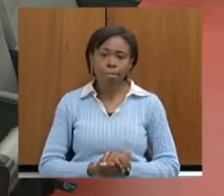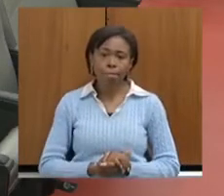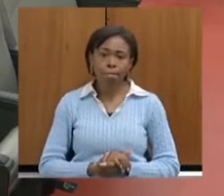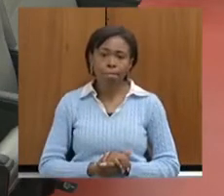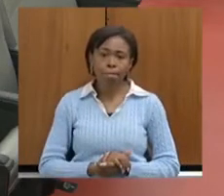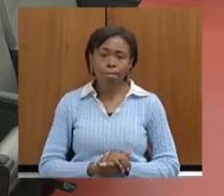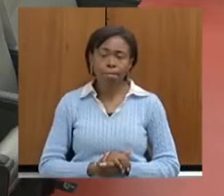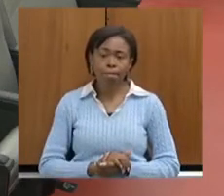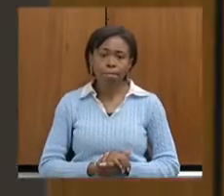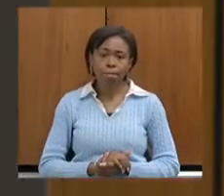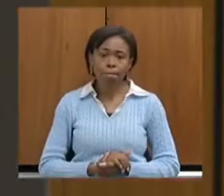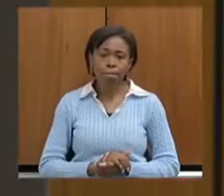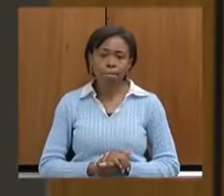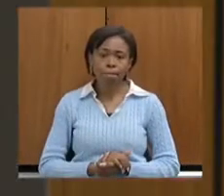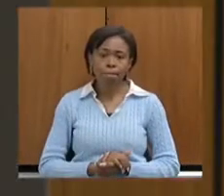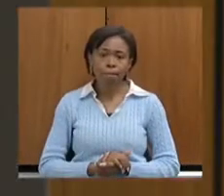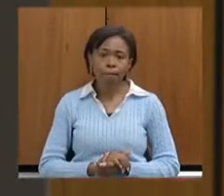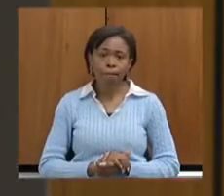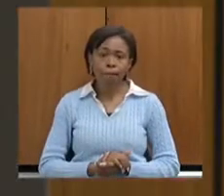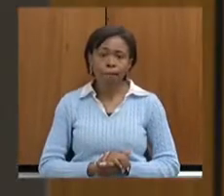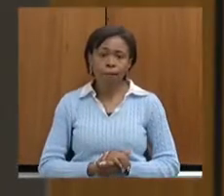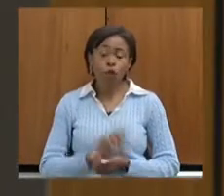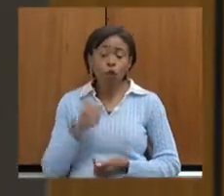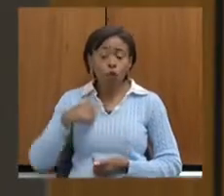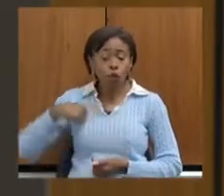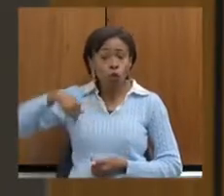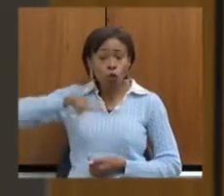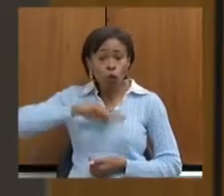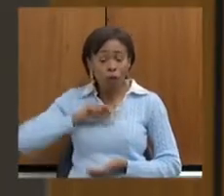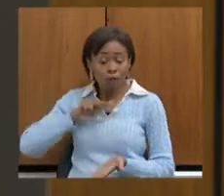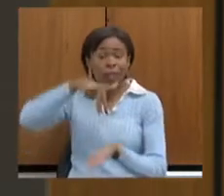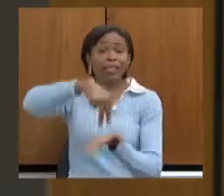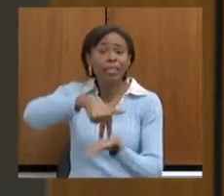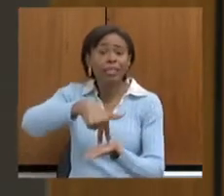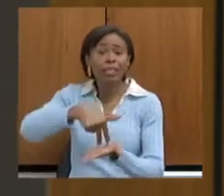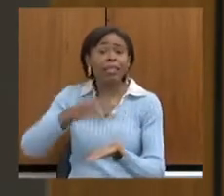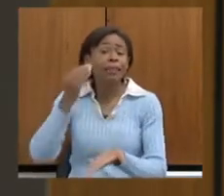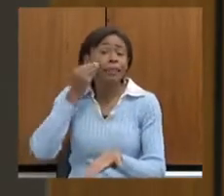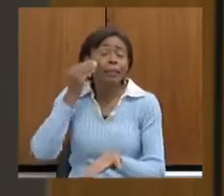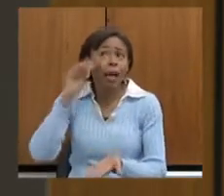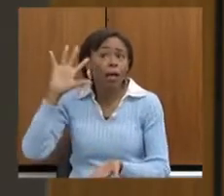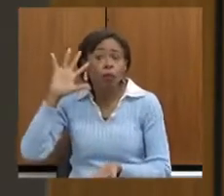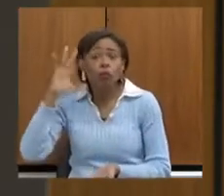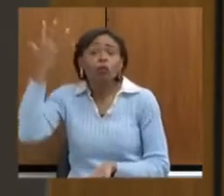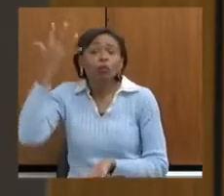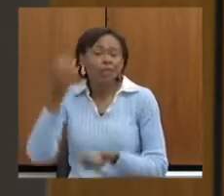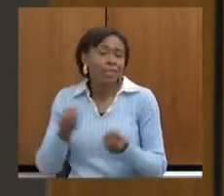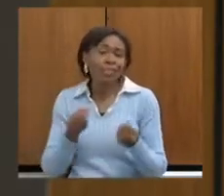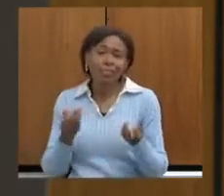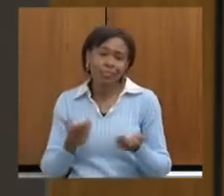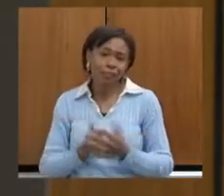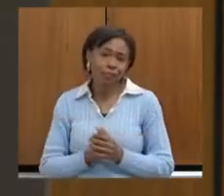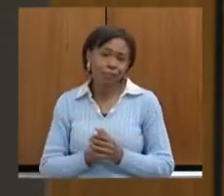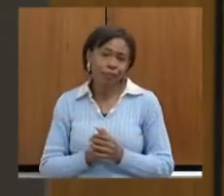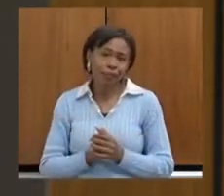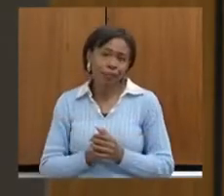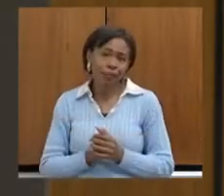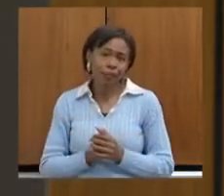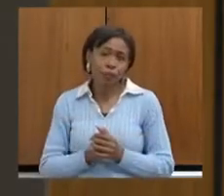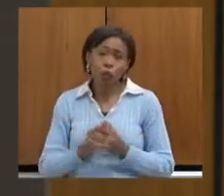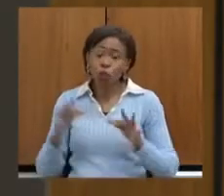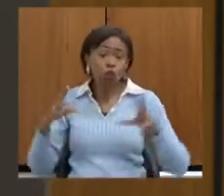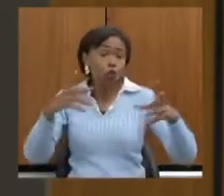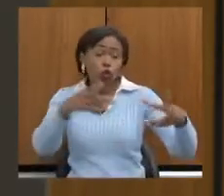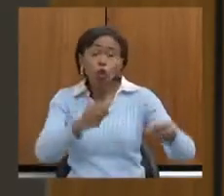perdão nós viemos aqui buscar a solução e nós viemos aqui tá todo mundo aqui